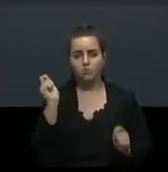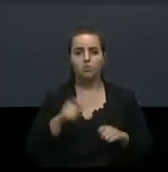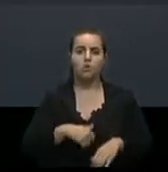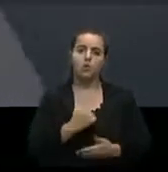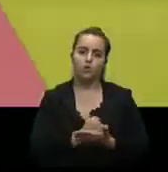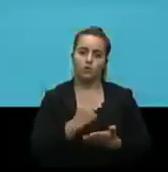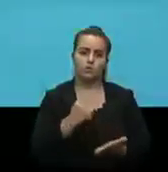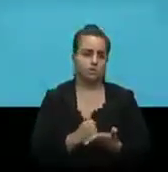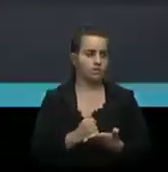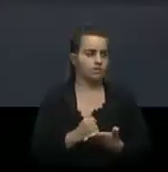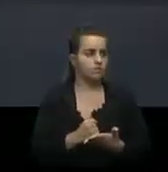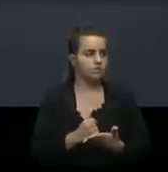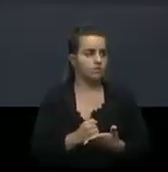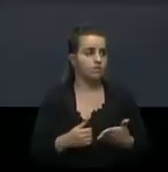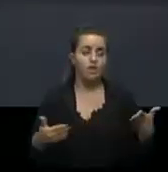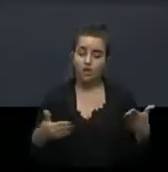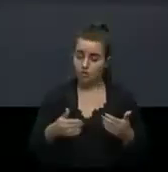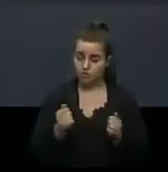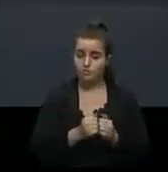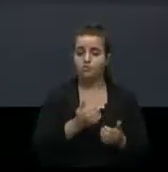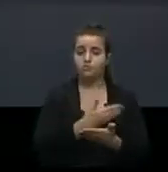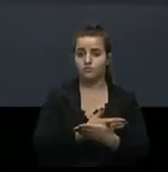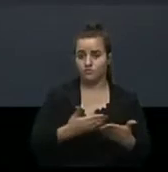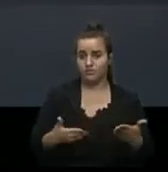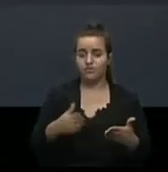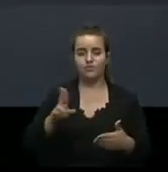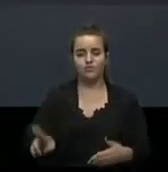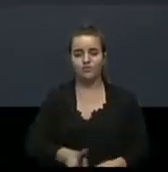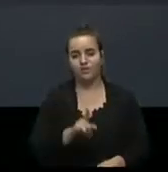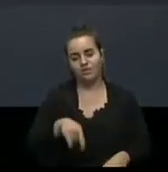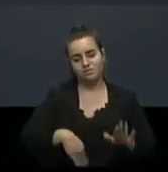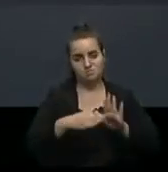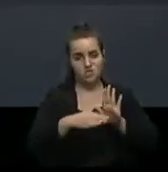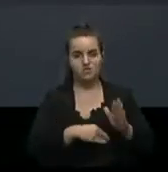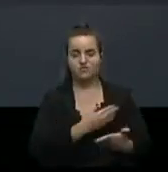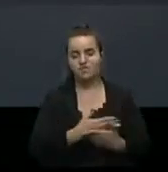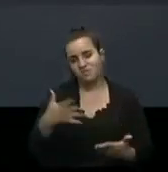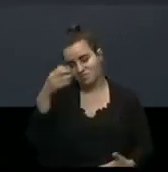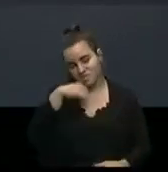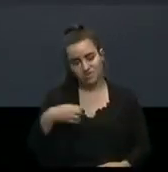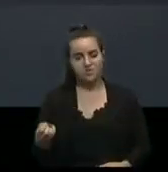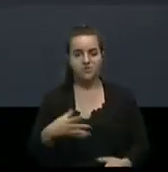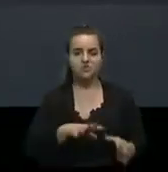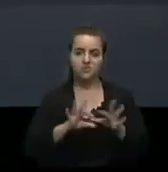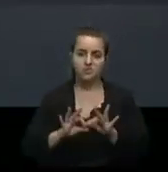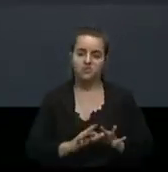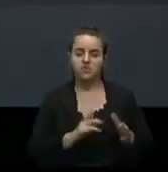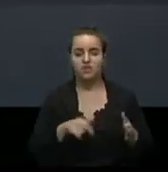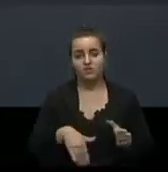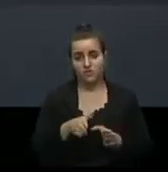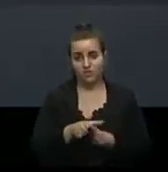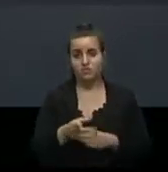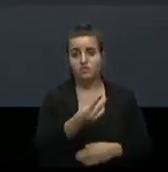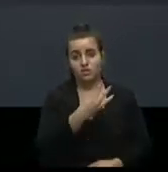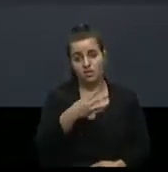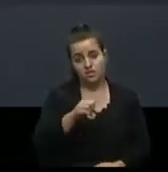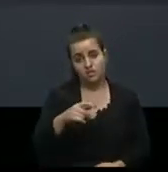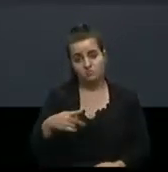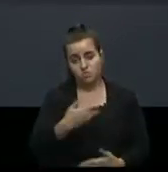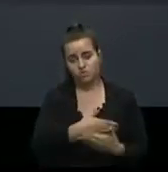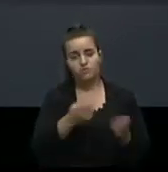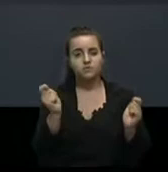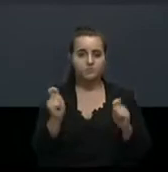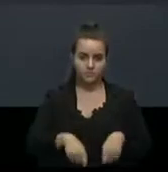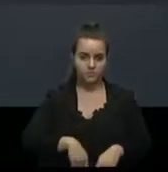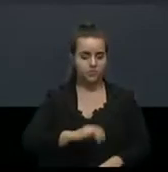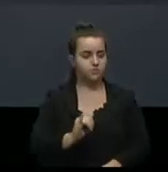contratados. Agora é com você. Aplique esses passos que você aprendeu em novos contextos. Aqui vão dicas de 3 situações que você